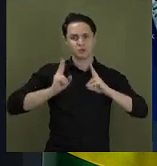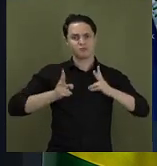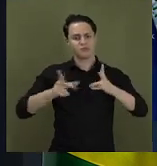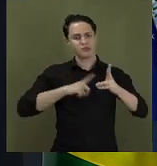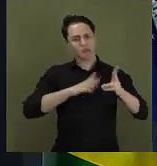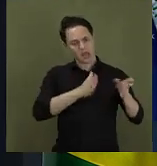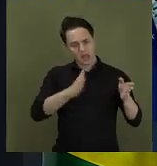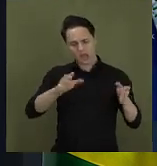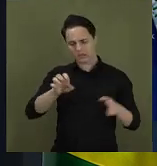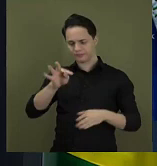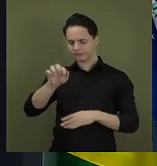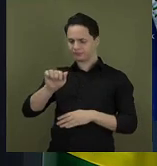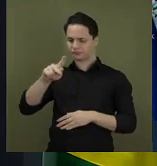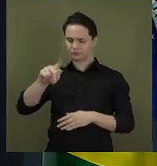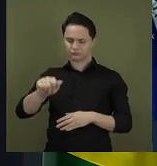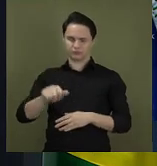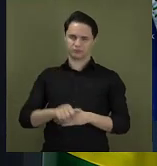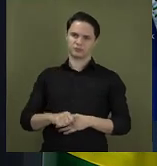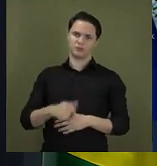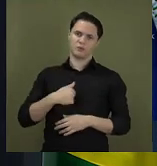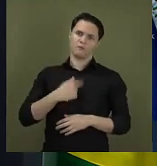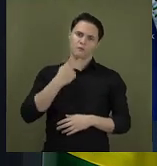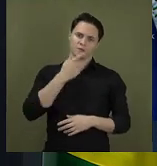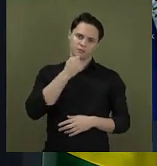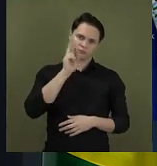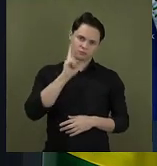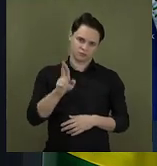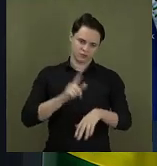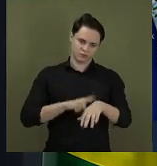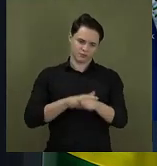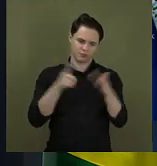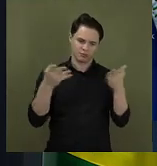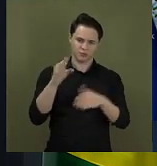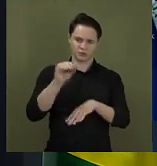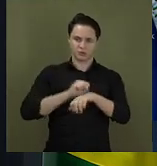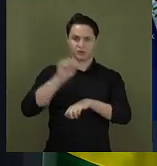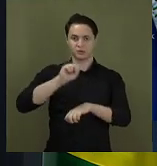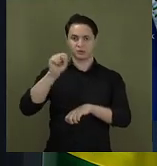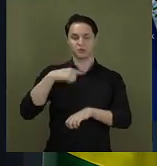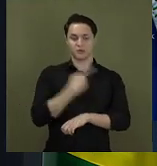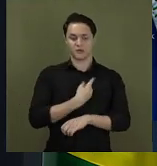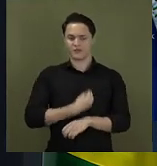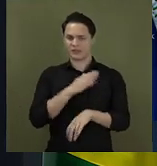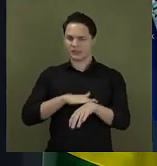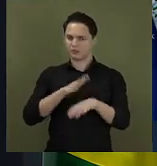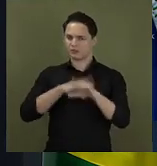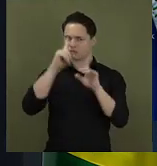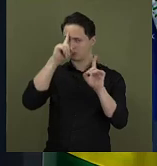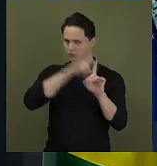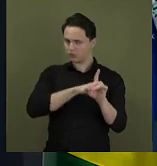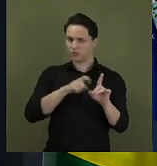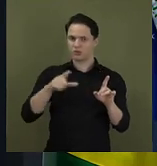etapa. E eu digo para o senhor, para encerrar nesses 40 segundos, vivemos tempos muito difíceis,